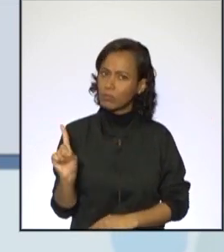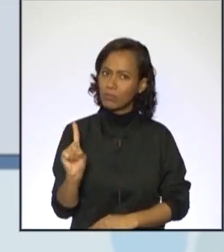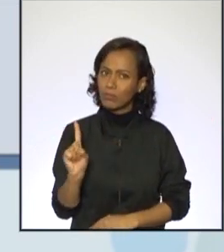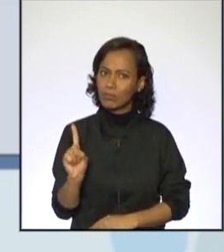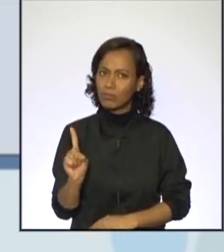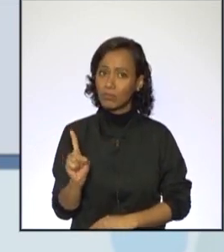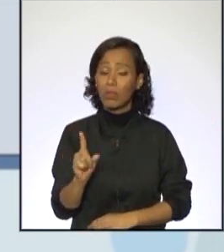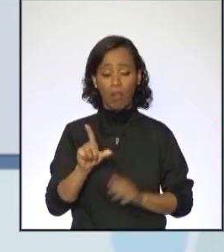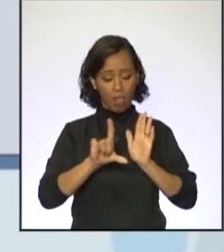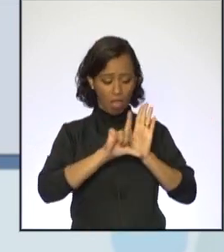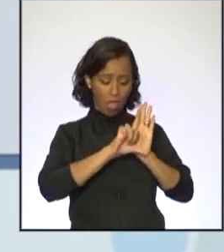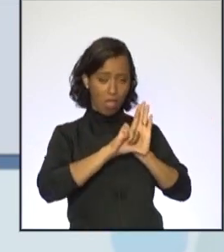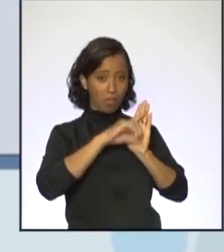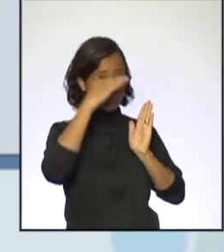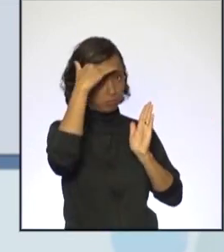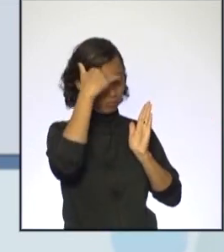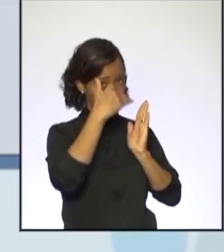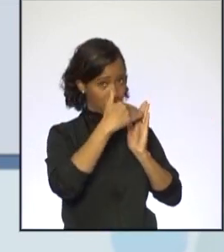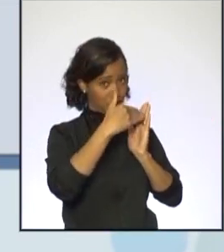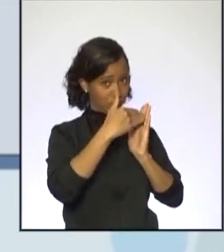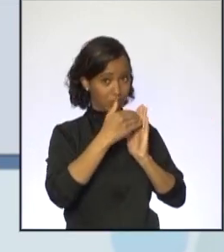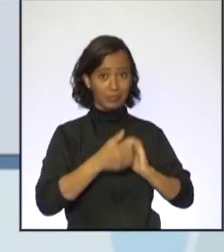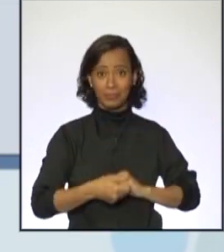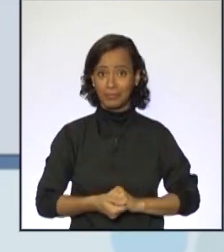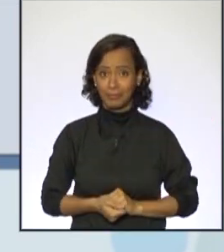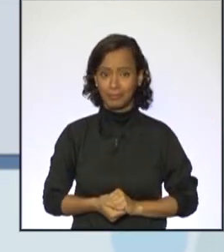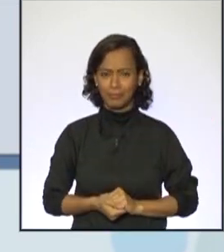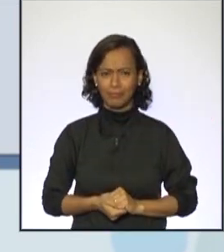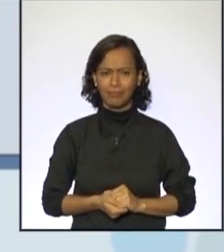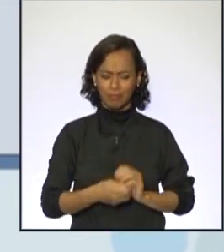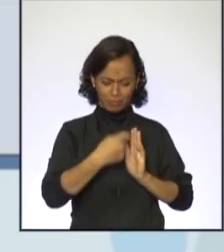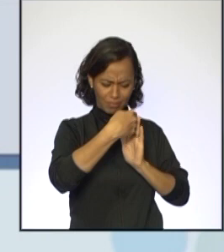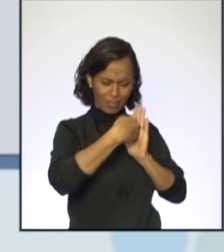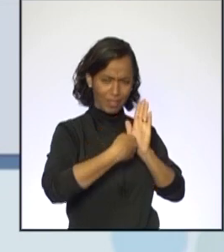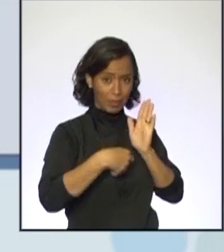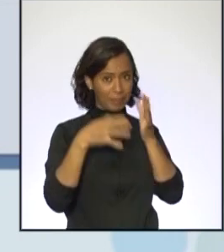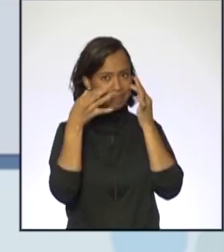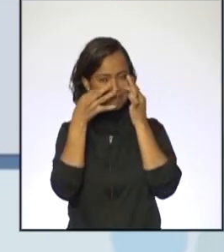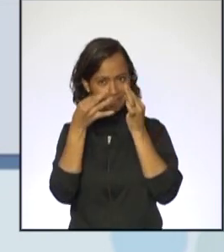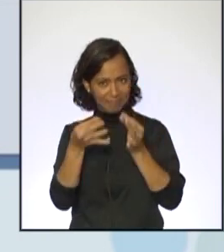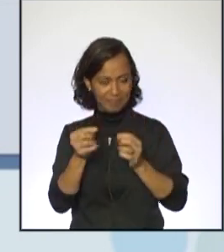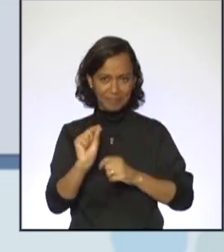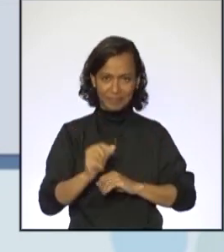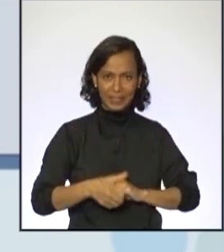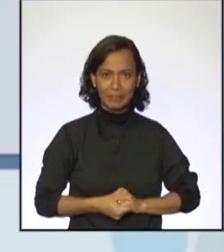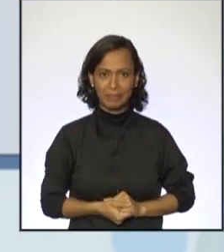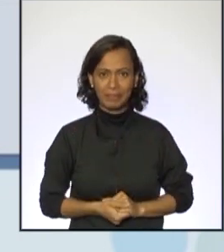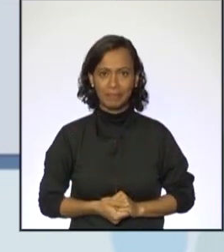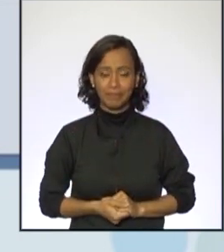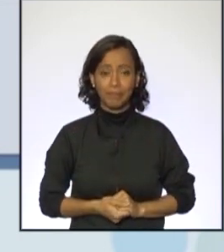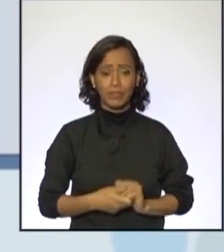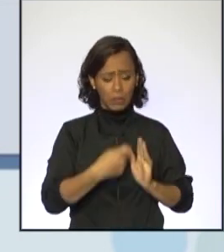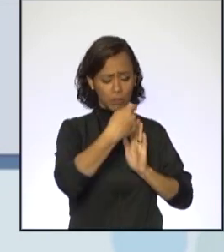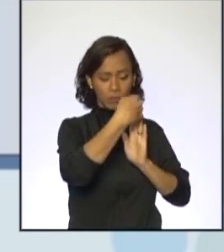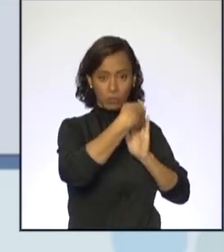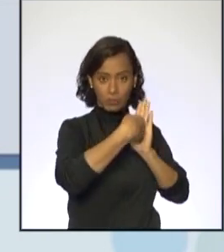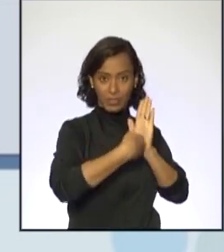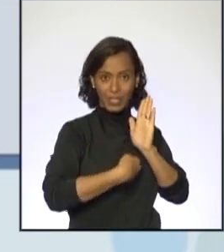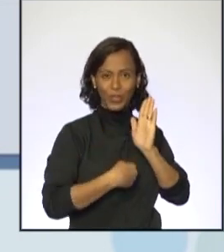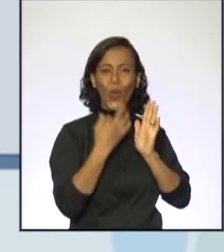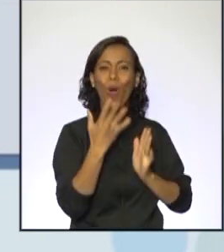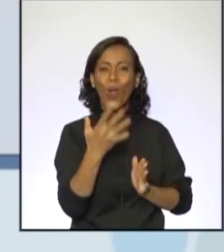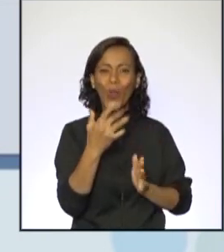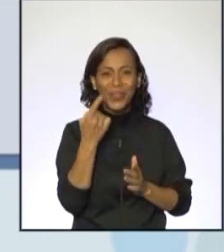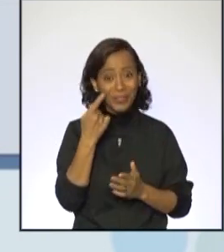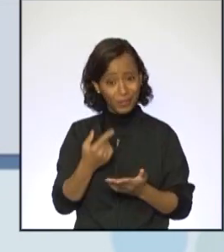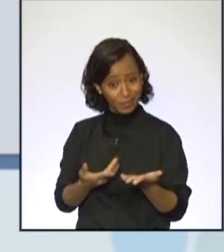lei. Prestem atenção nesse texto. Vocês observem que o texto tem algumas partes coloridas.